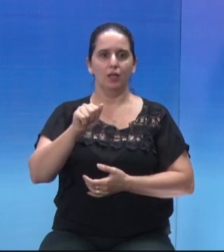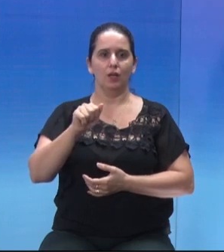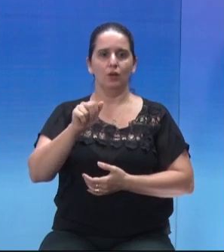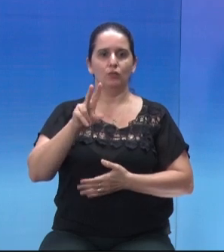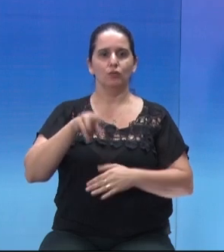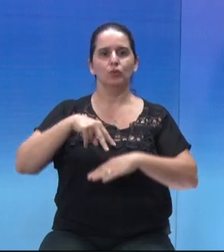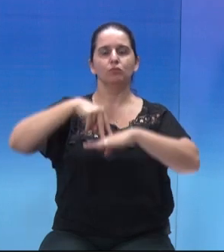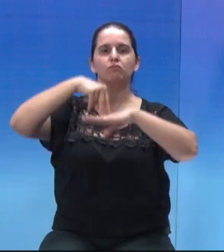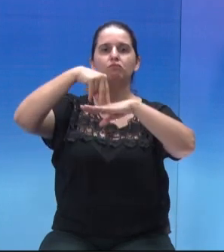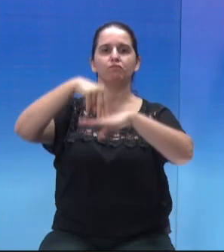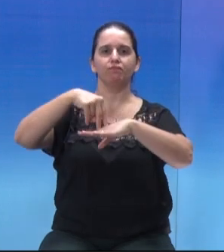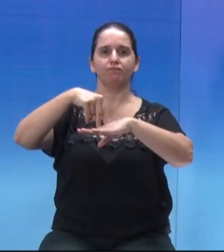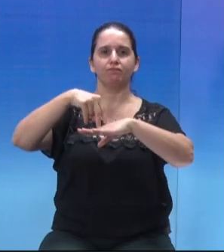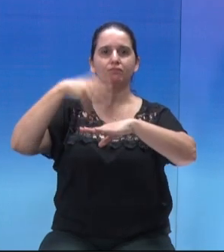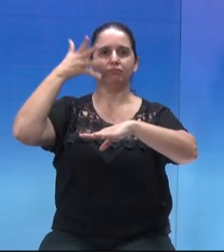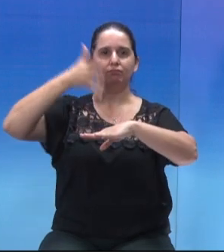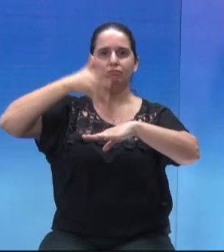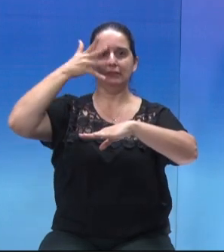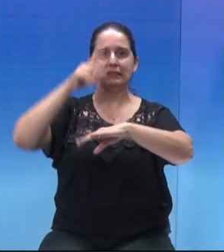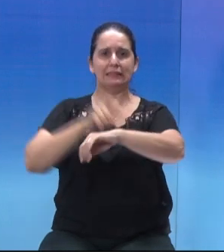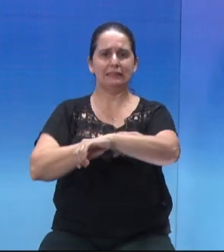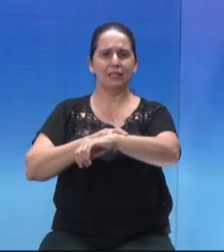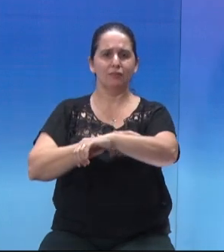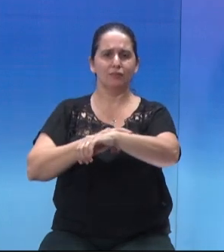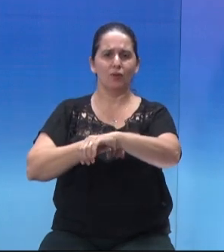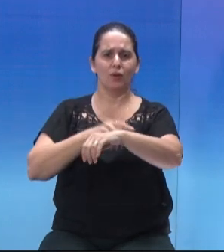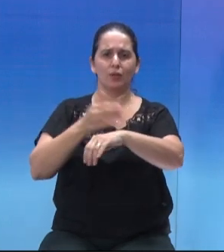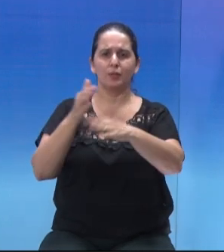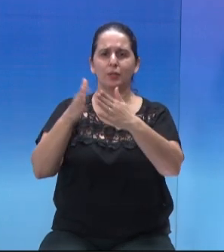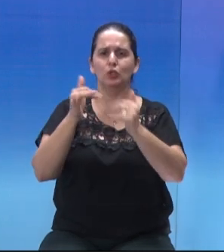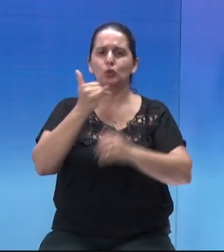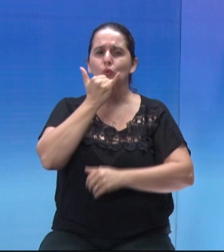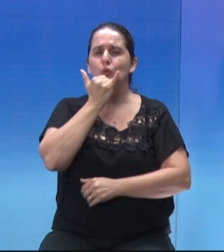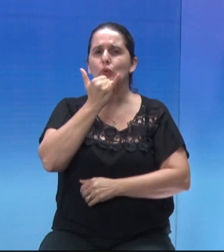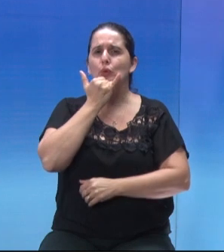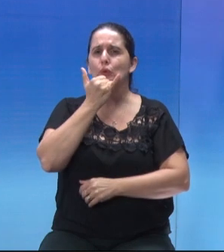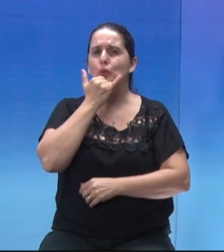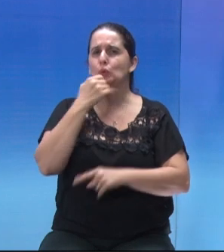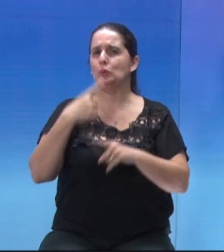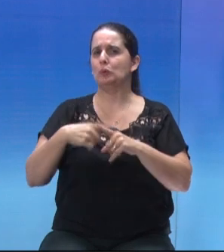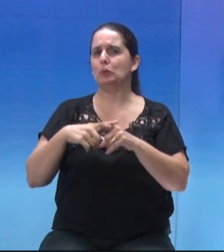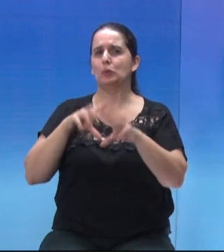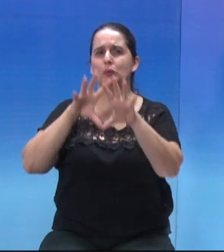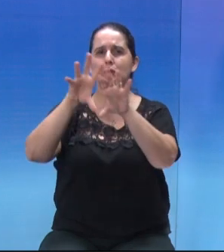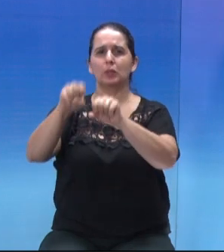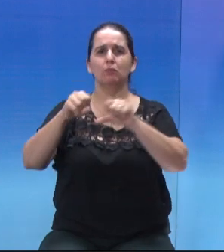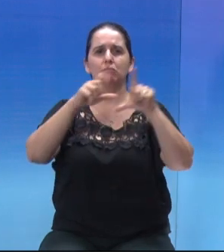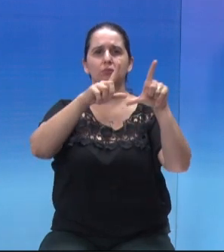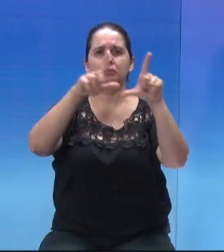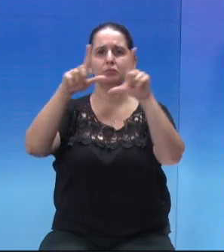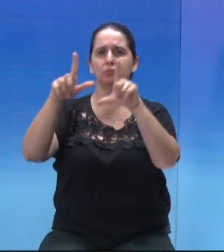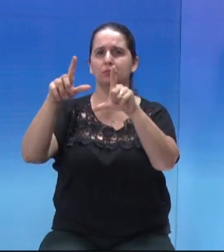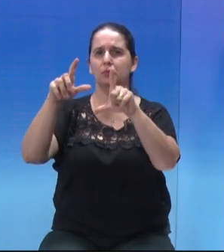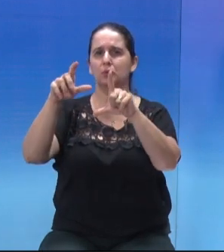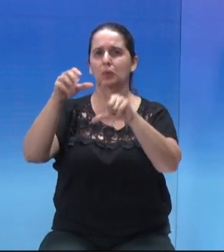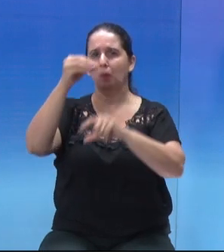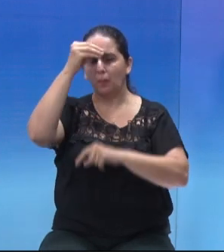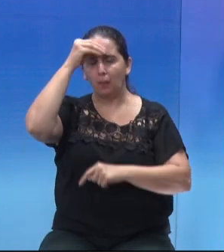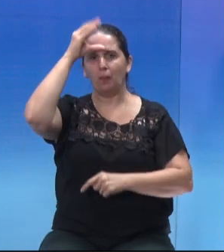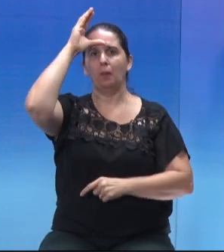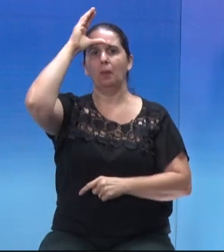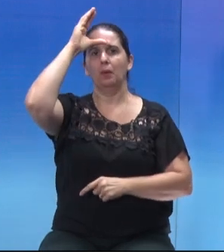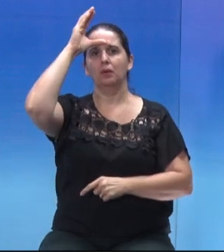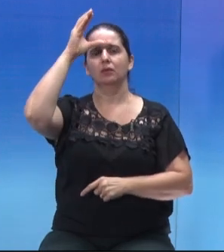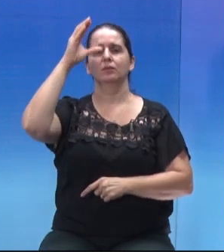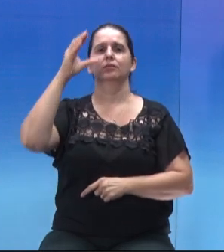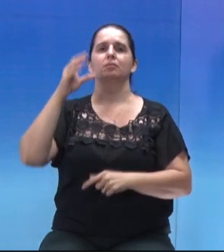a um palanque, nervosa, pedindo desculpas por não possuir títulos nem conhecimento. Olha aí,